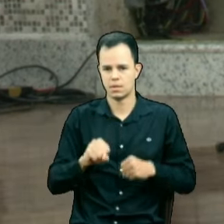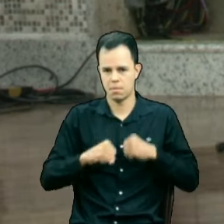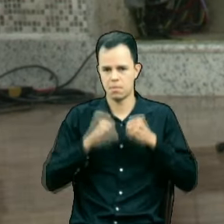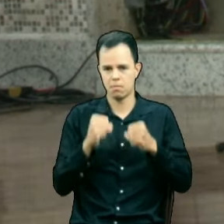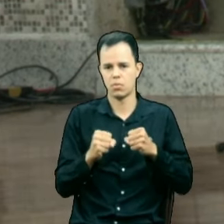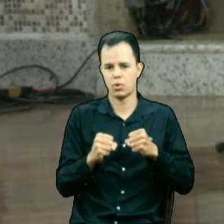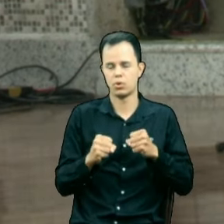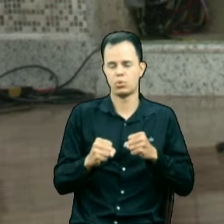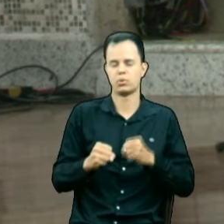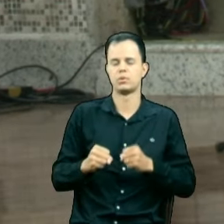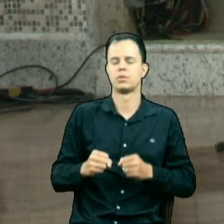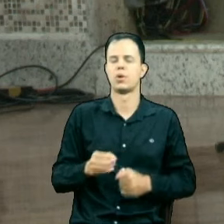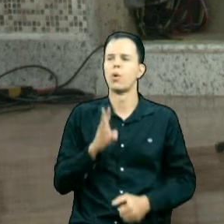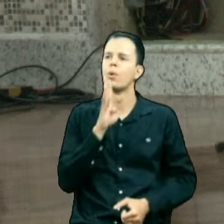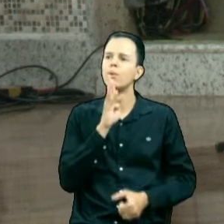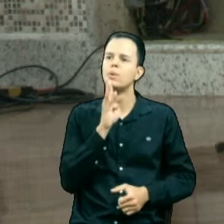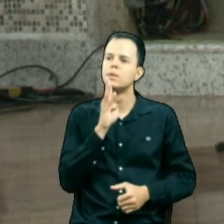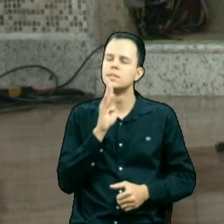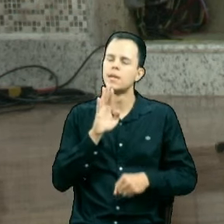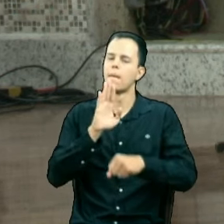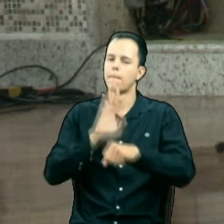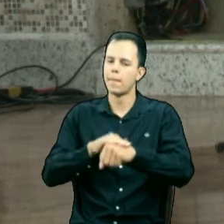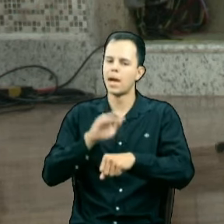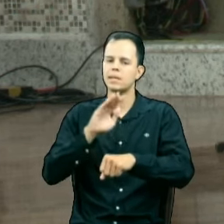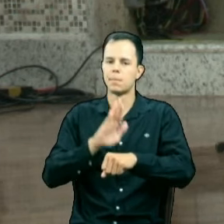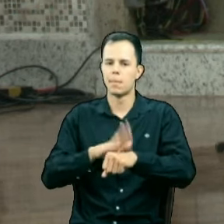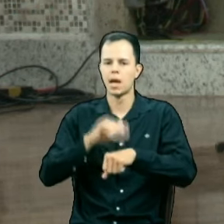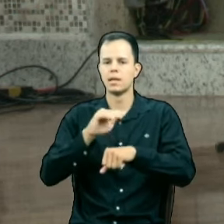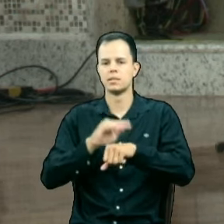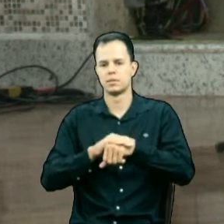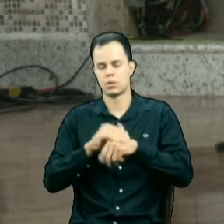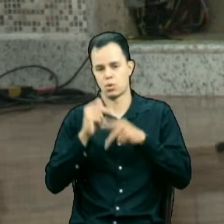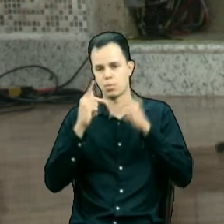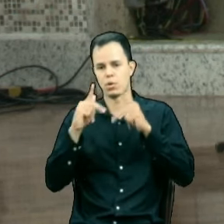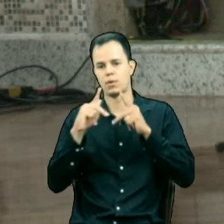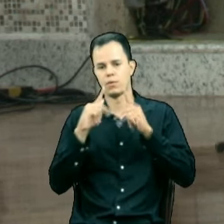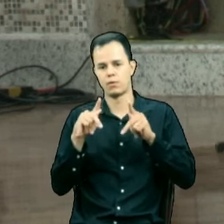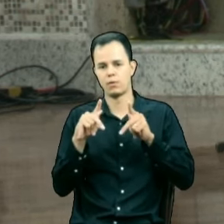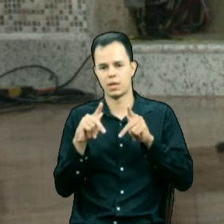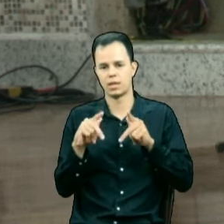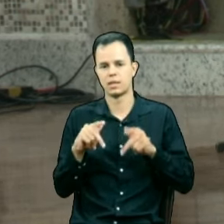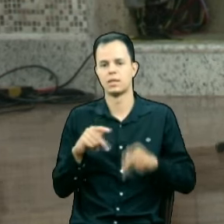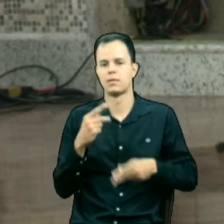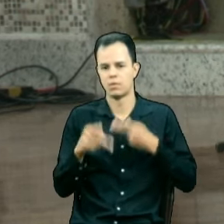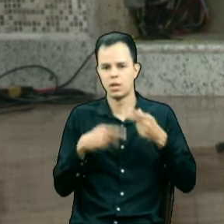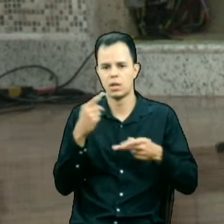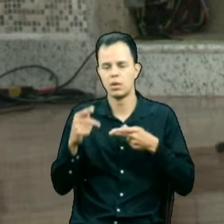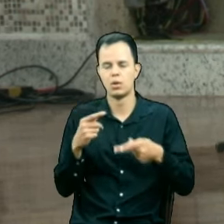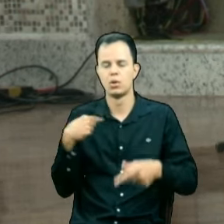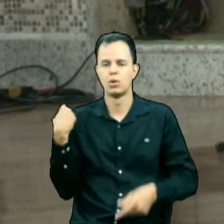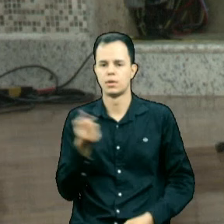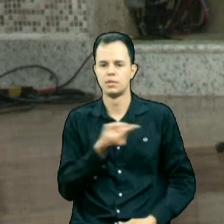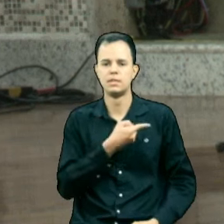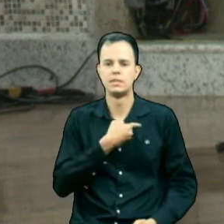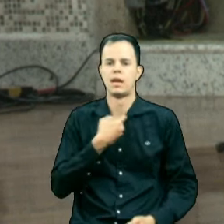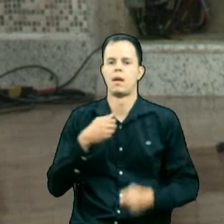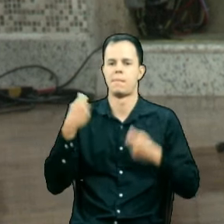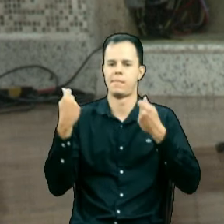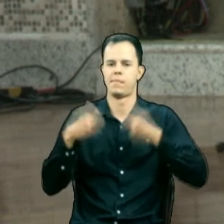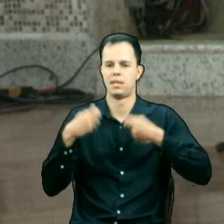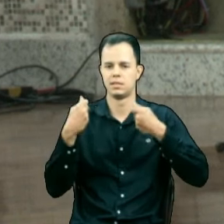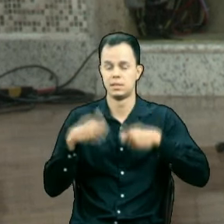recomendou conheçamos e prossigamos em conhecer o Senhor nosso Deus Deus quer revelar